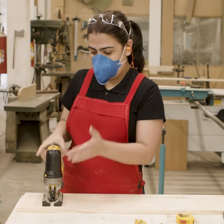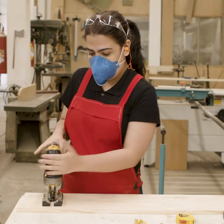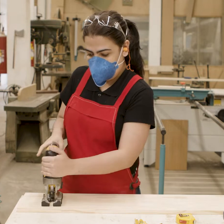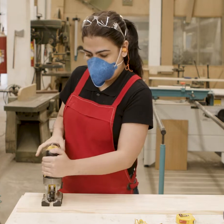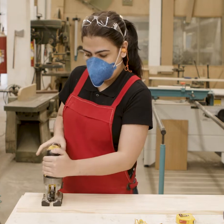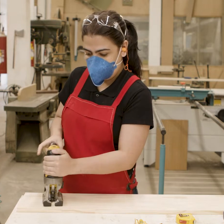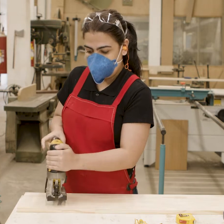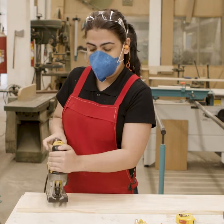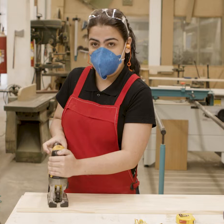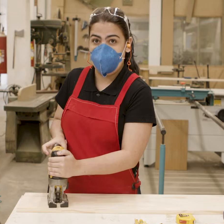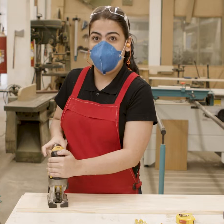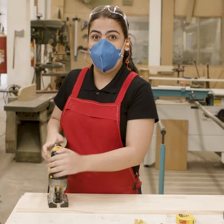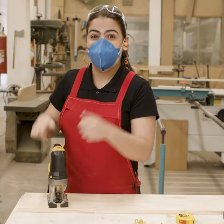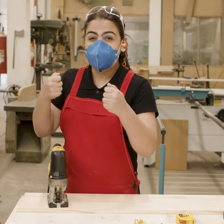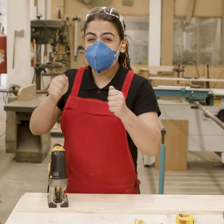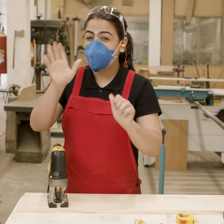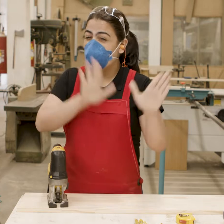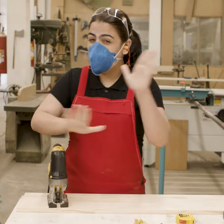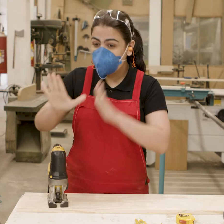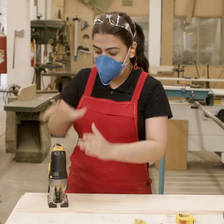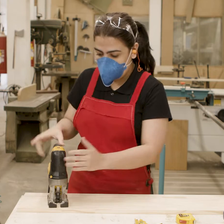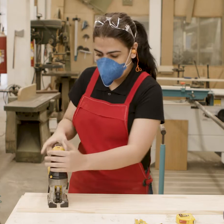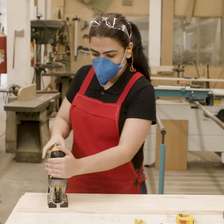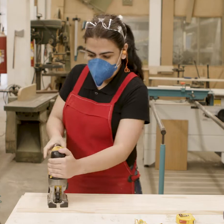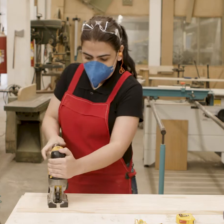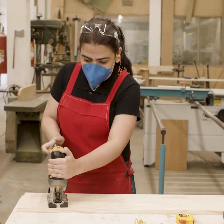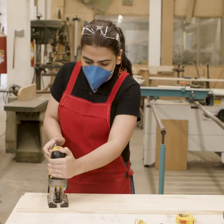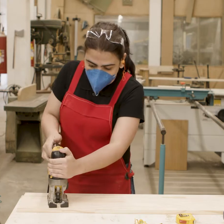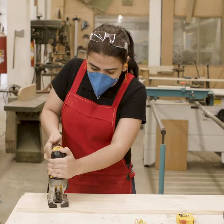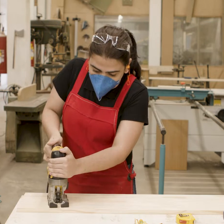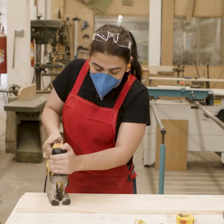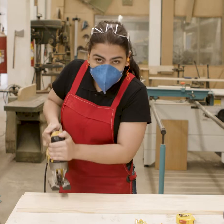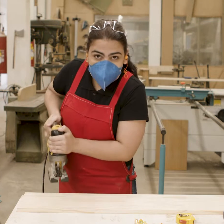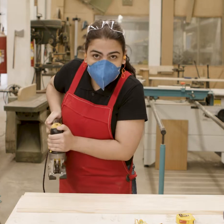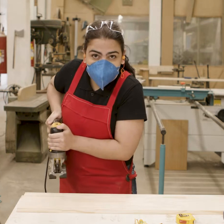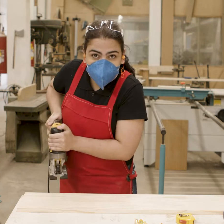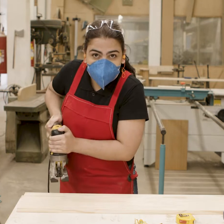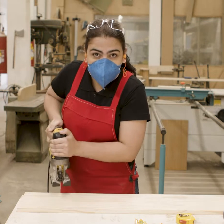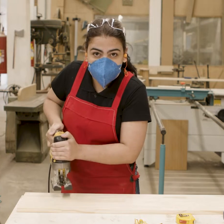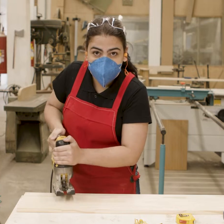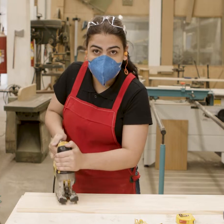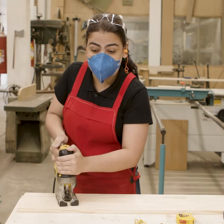na ferramenta, assim como movimentá-la.